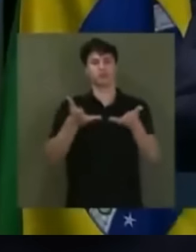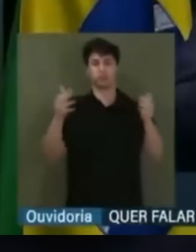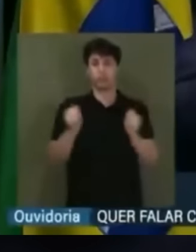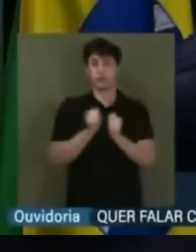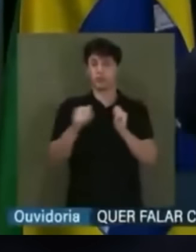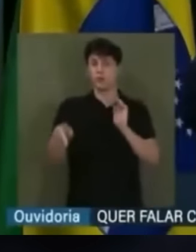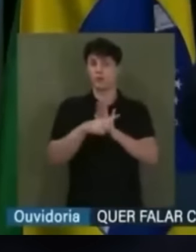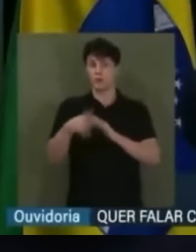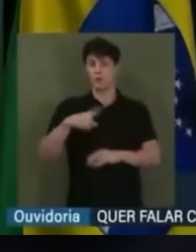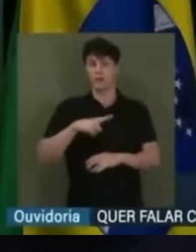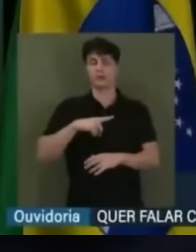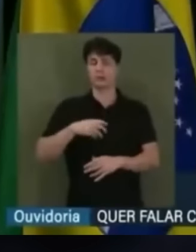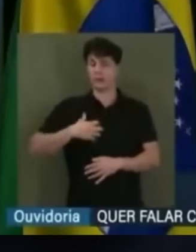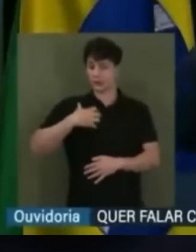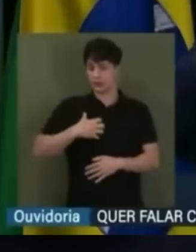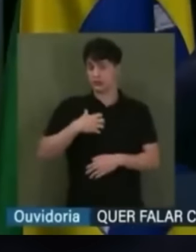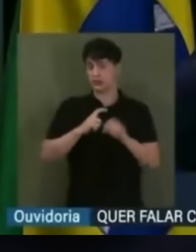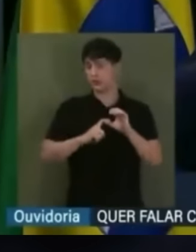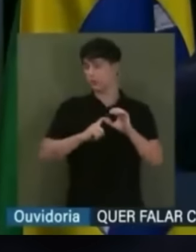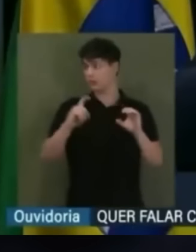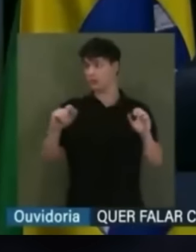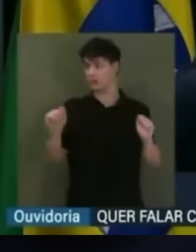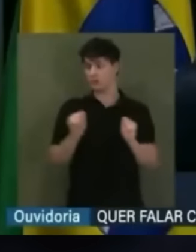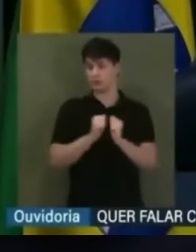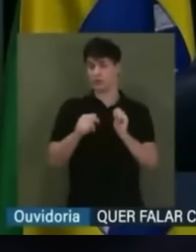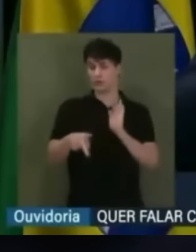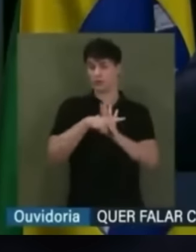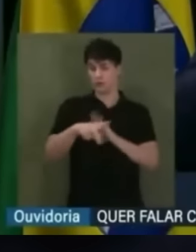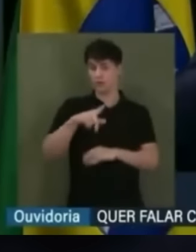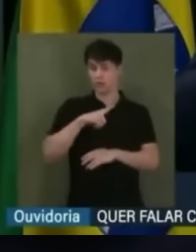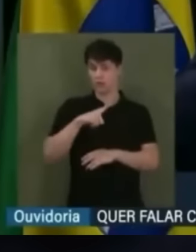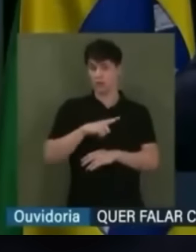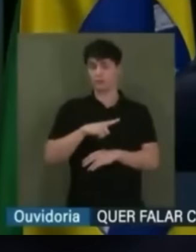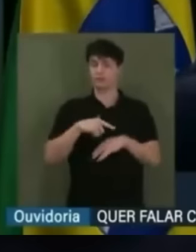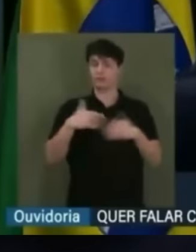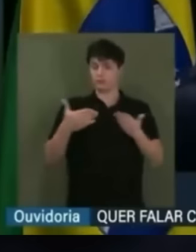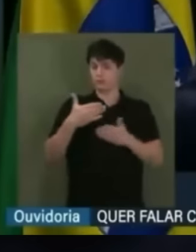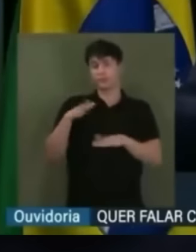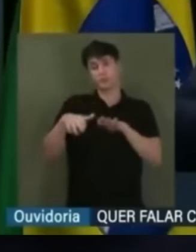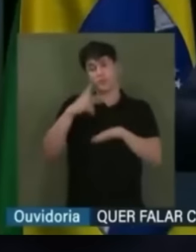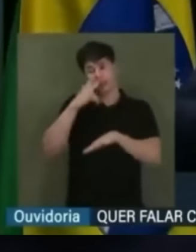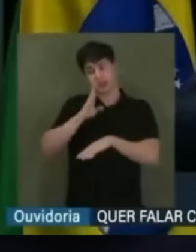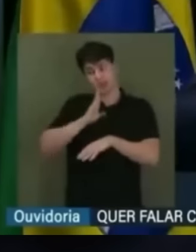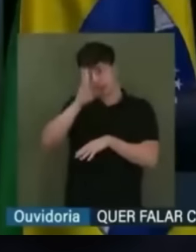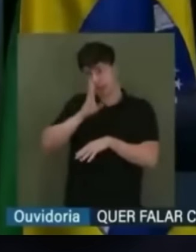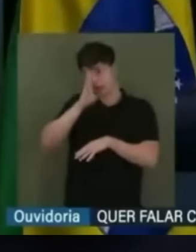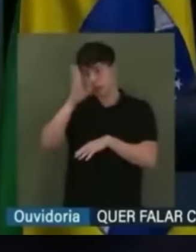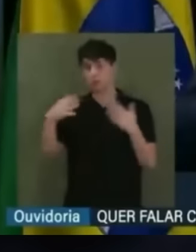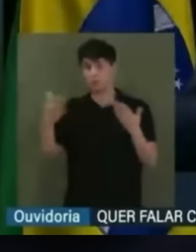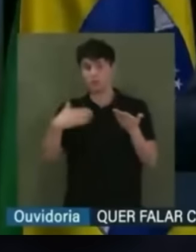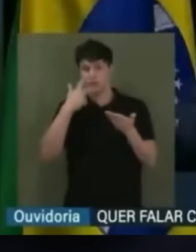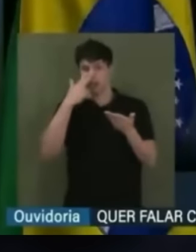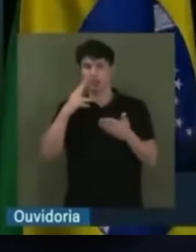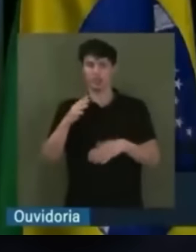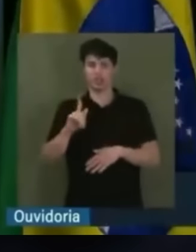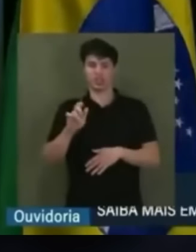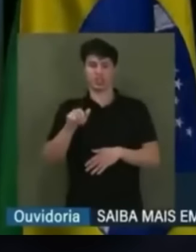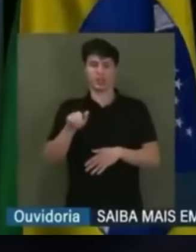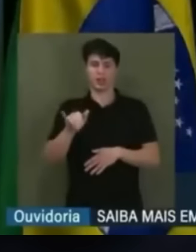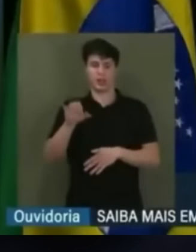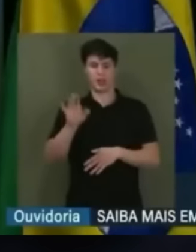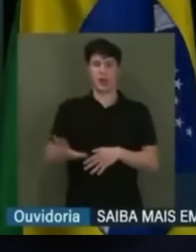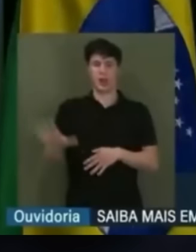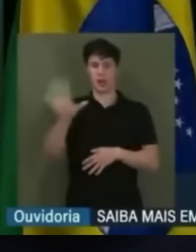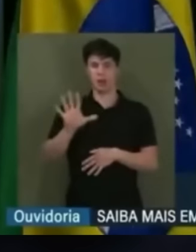sua indignação que mora em todos nós, mas o senhor exagerou um pouco. O senhor foi genérico,